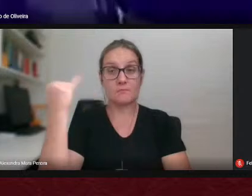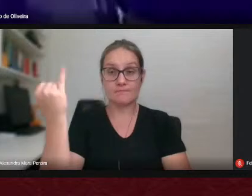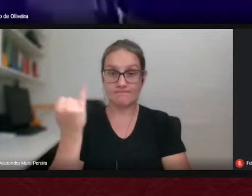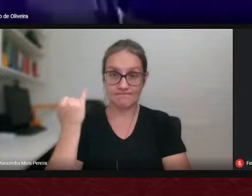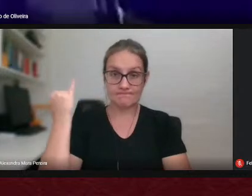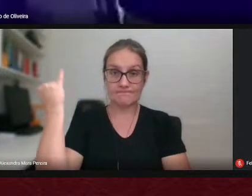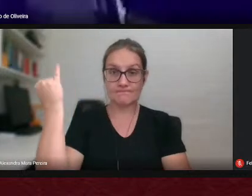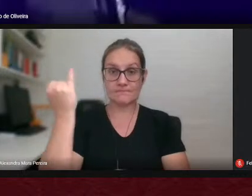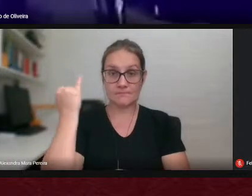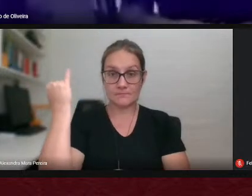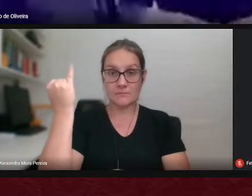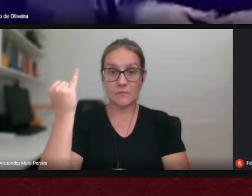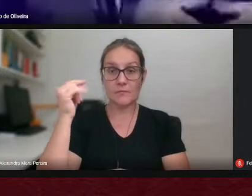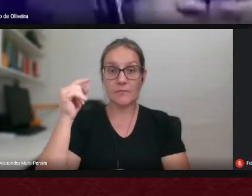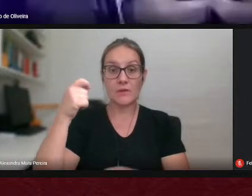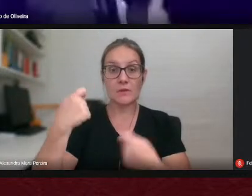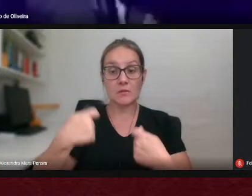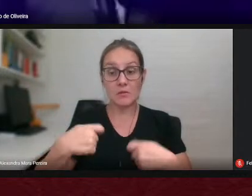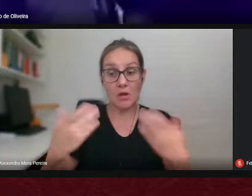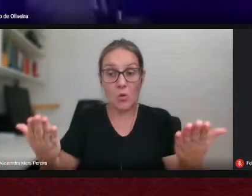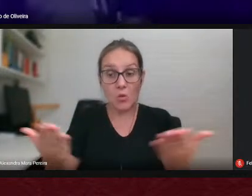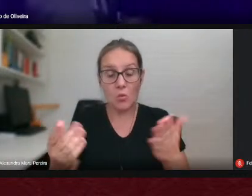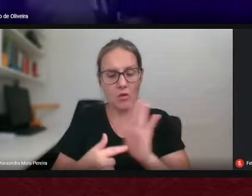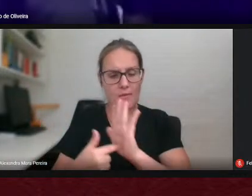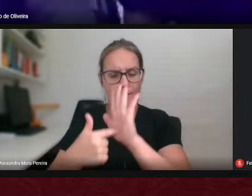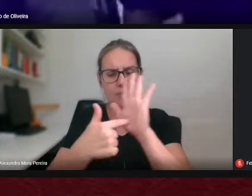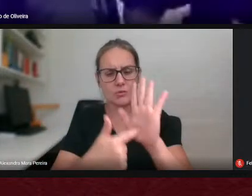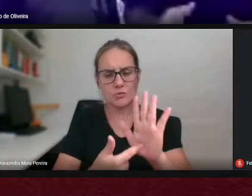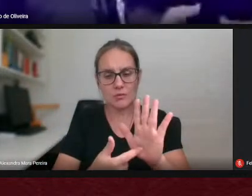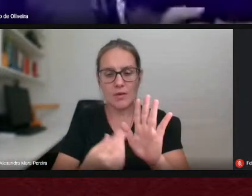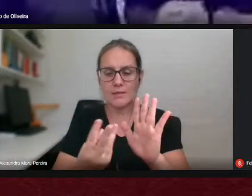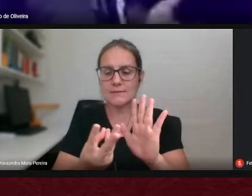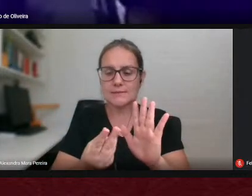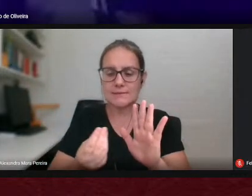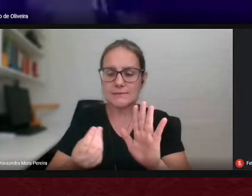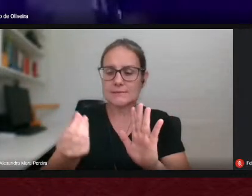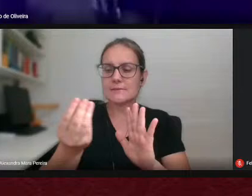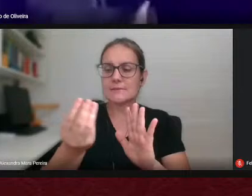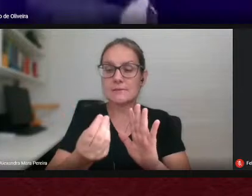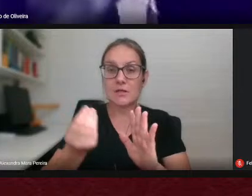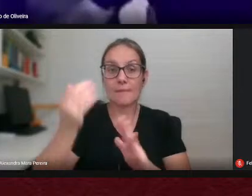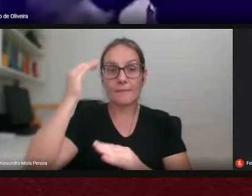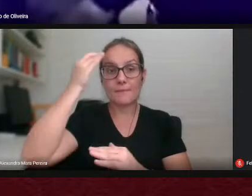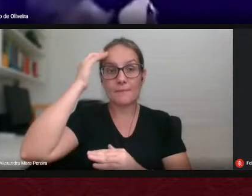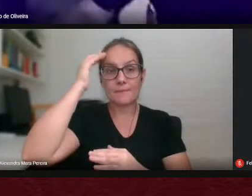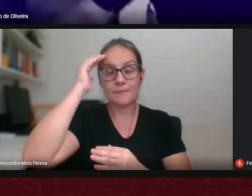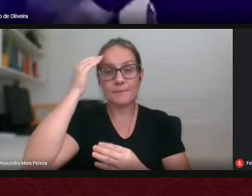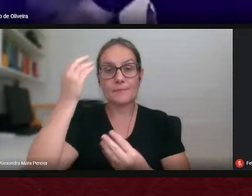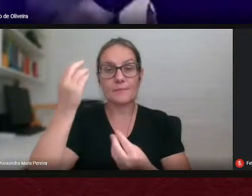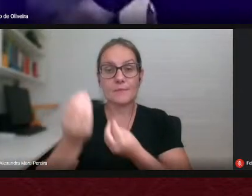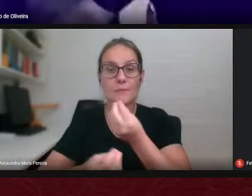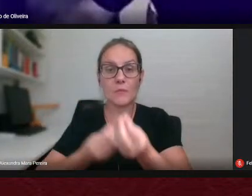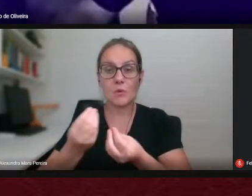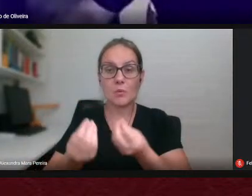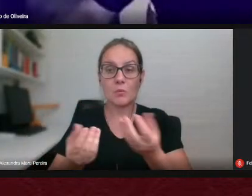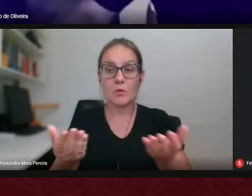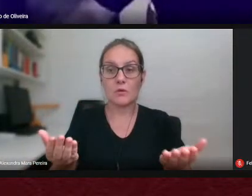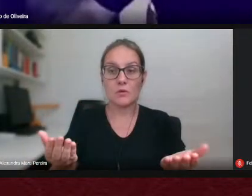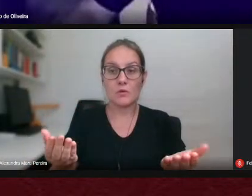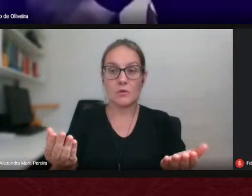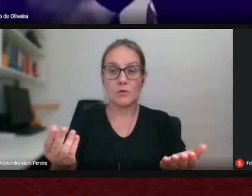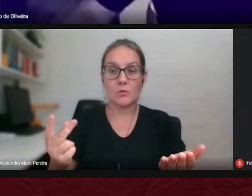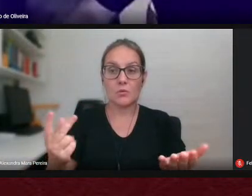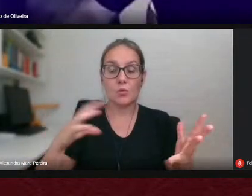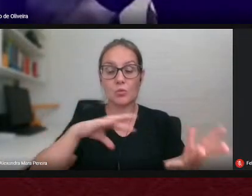e que se revelou tão essencial para compreender o nosso o nosso